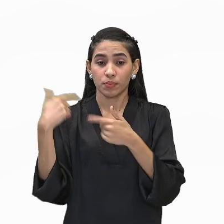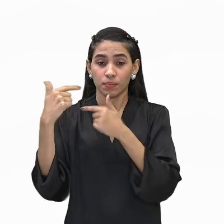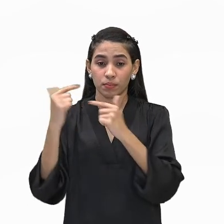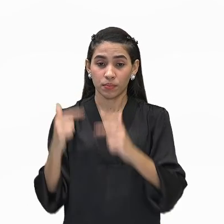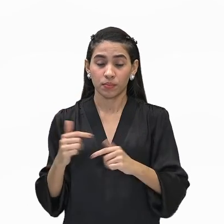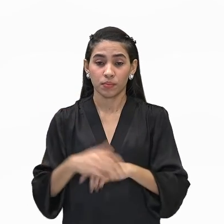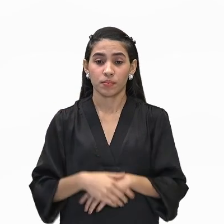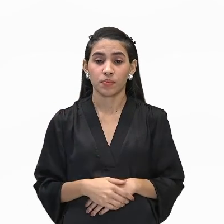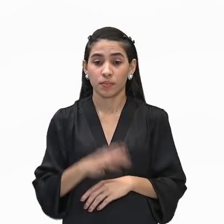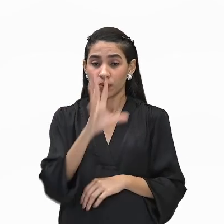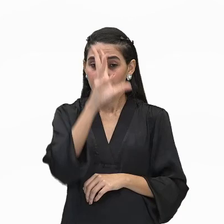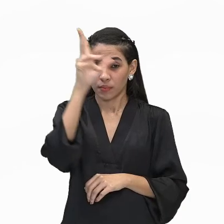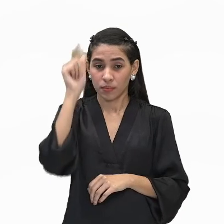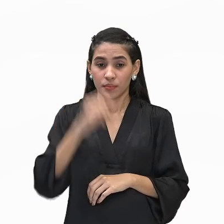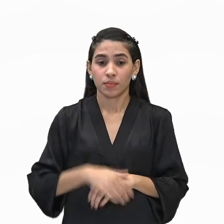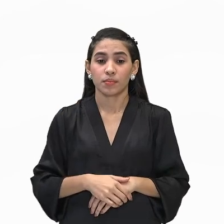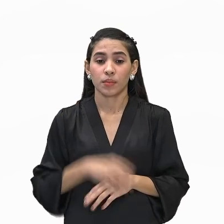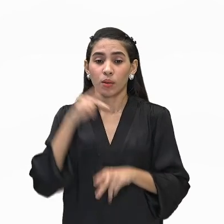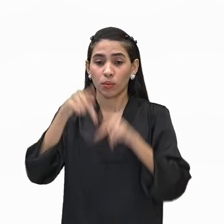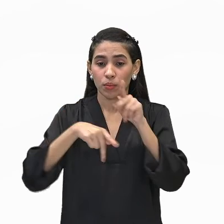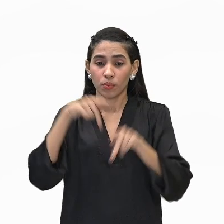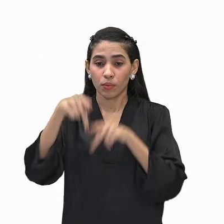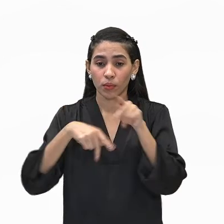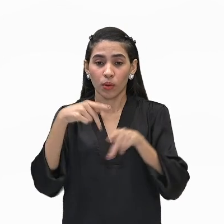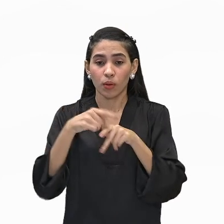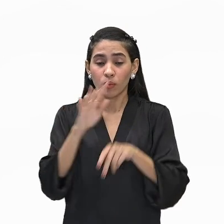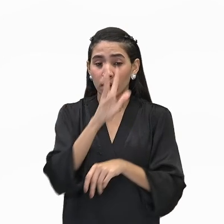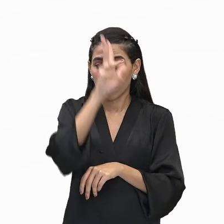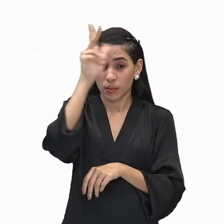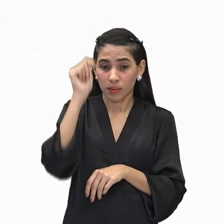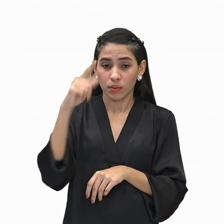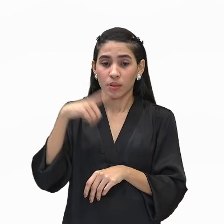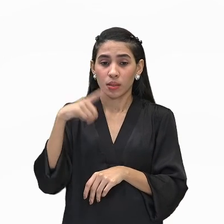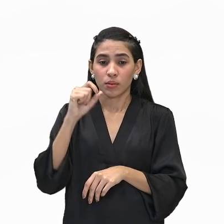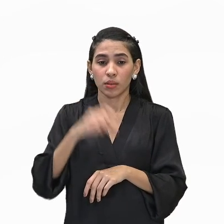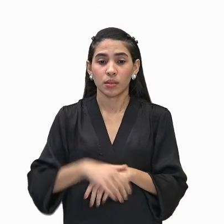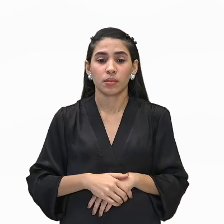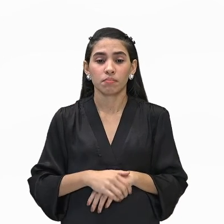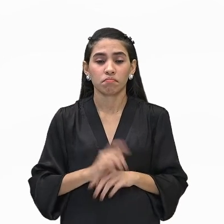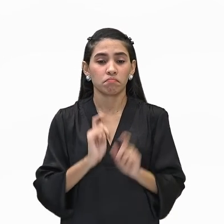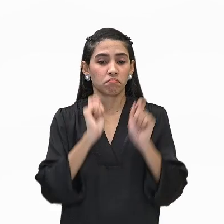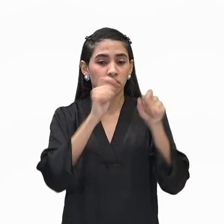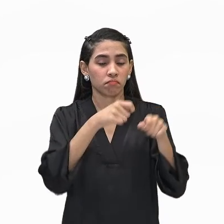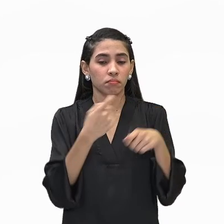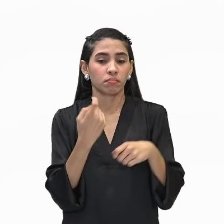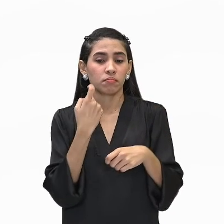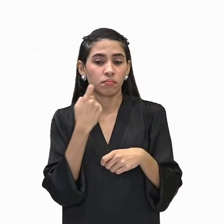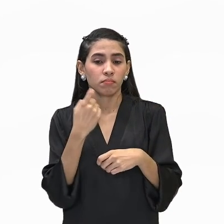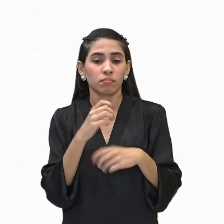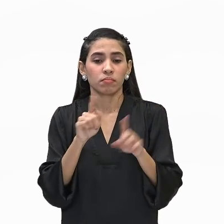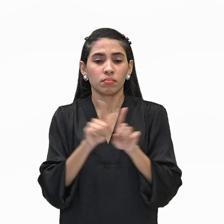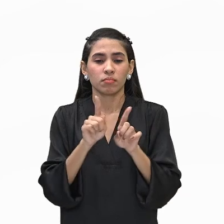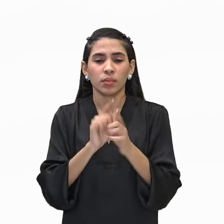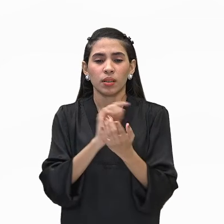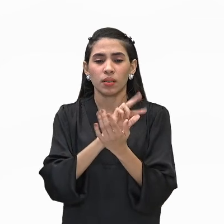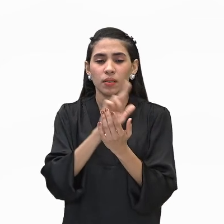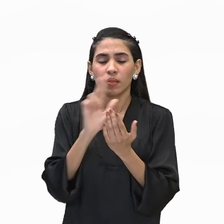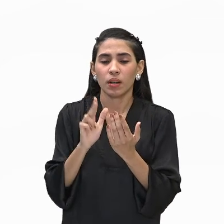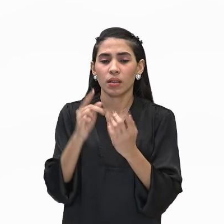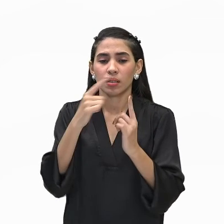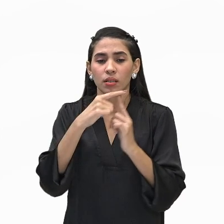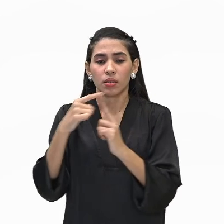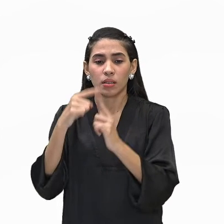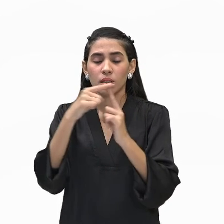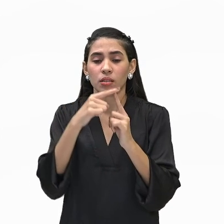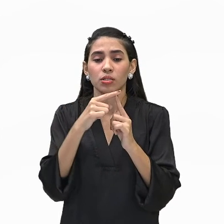da Amazônia? Os povos e comunidades tradicionais da Amazônia encontram na caça, pesca e no extrativismo fonte de alimentação